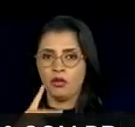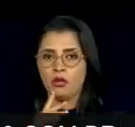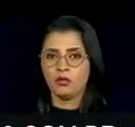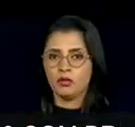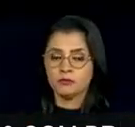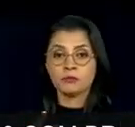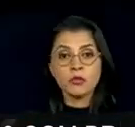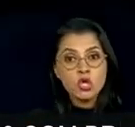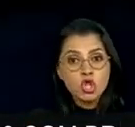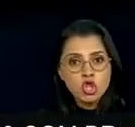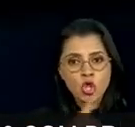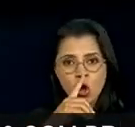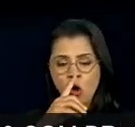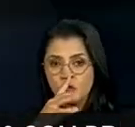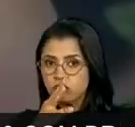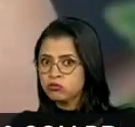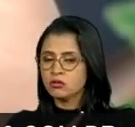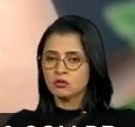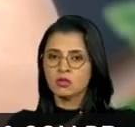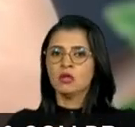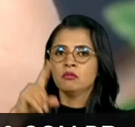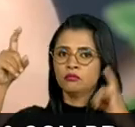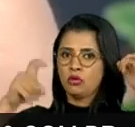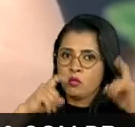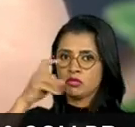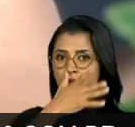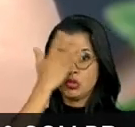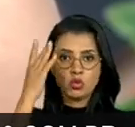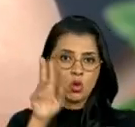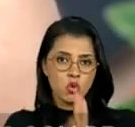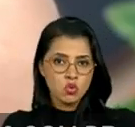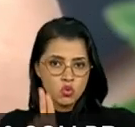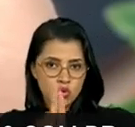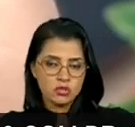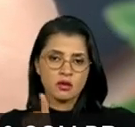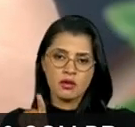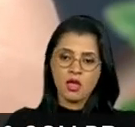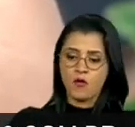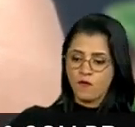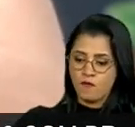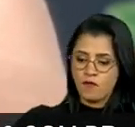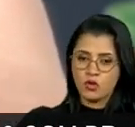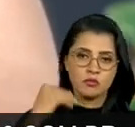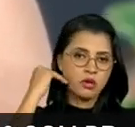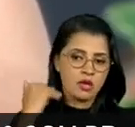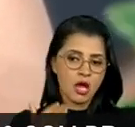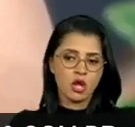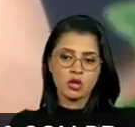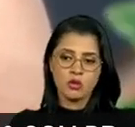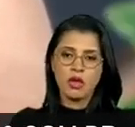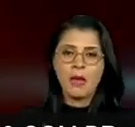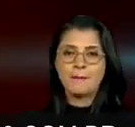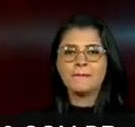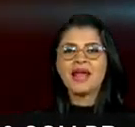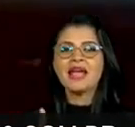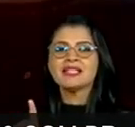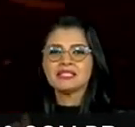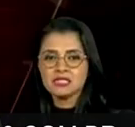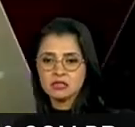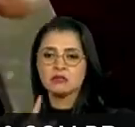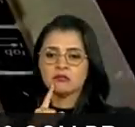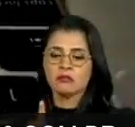nova ameaça que vem causando preocupação para os usuários é o vírus bancário conhecido como Bretz, um